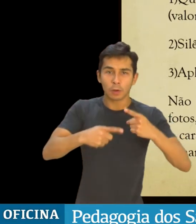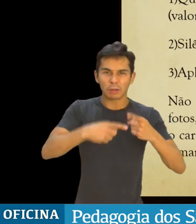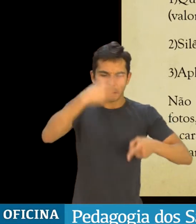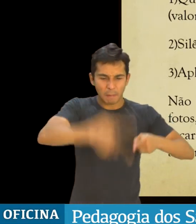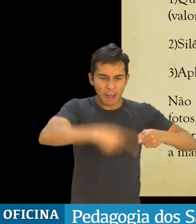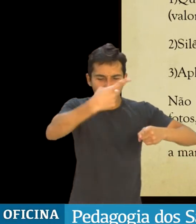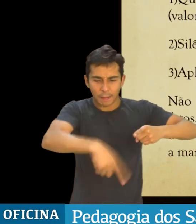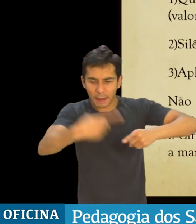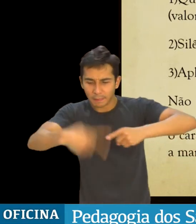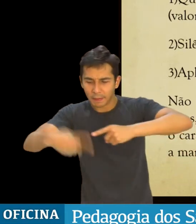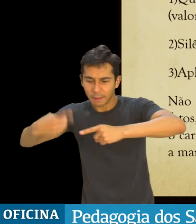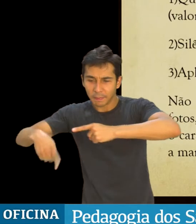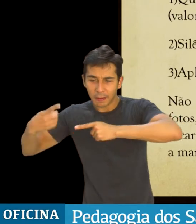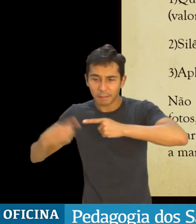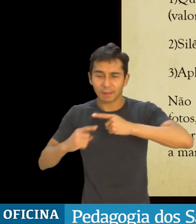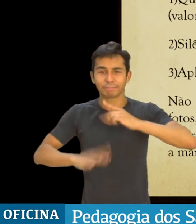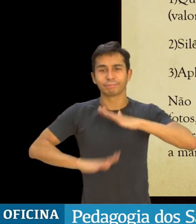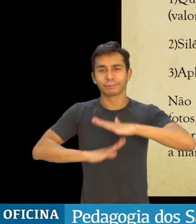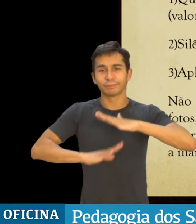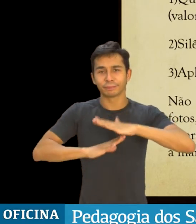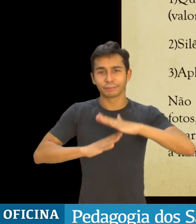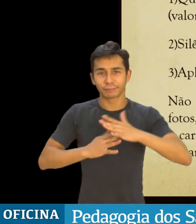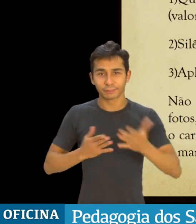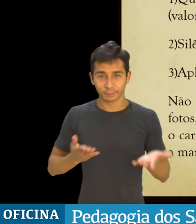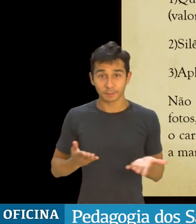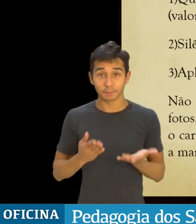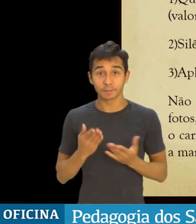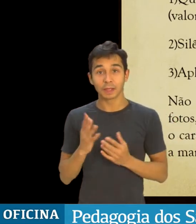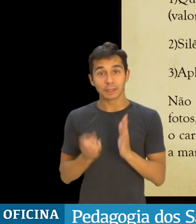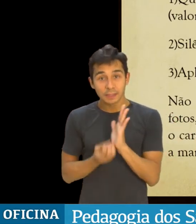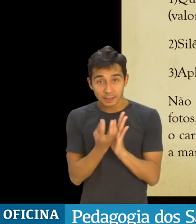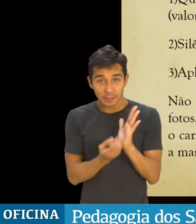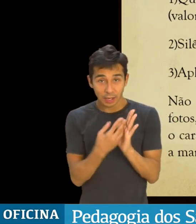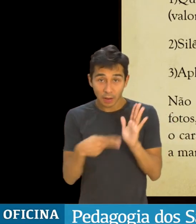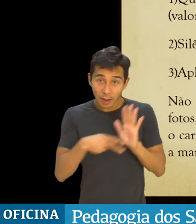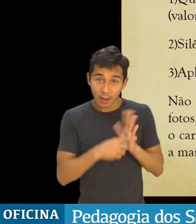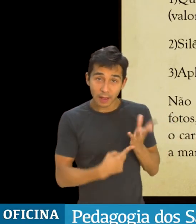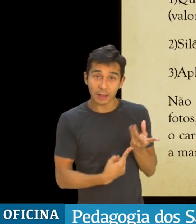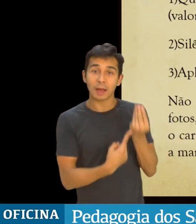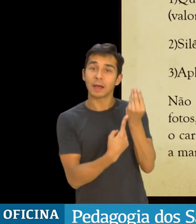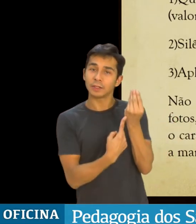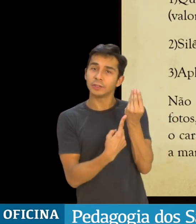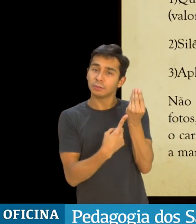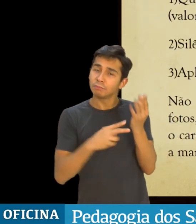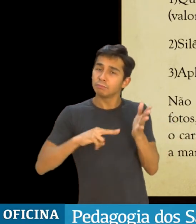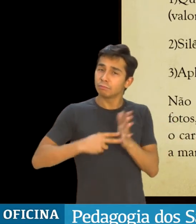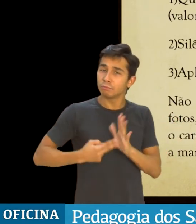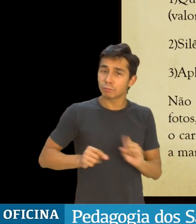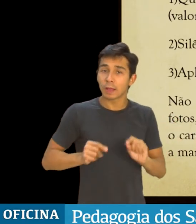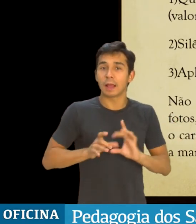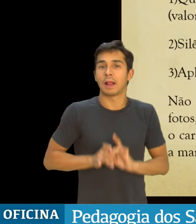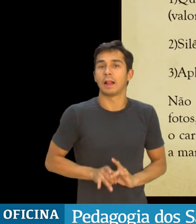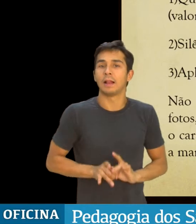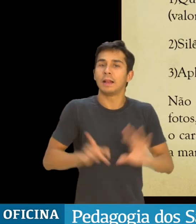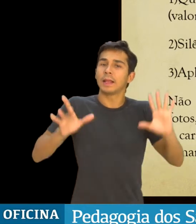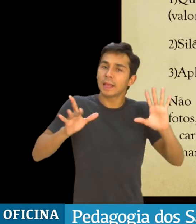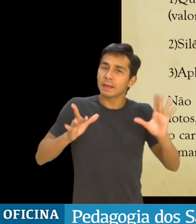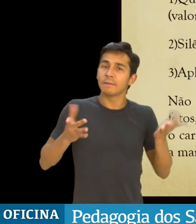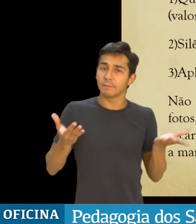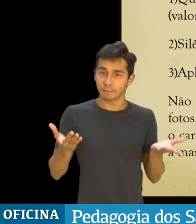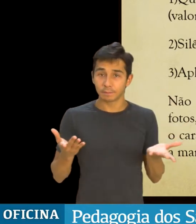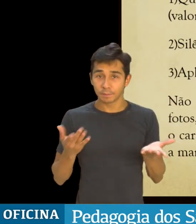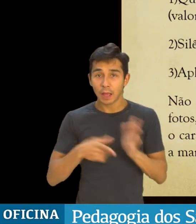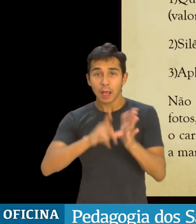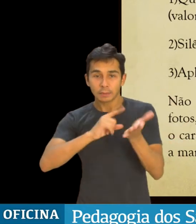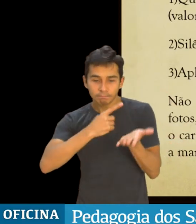engessando essa atividade, né? E o sarau, como atividade artística, ele tem um pressuposto da liberdade. Então a gente faz alguns